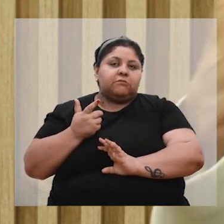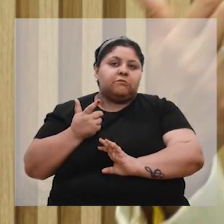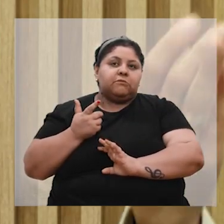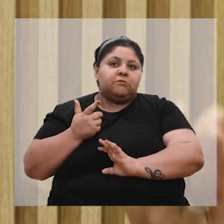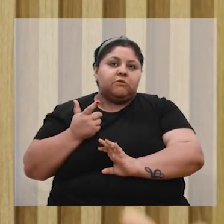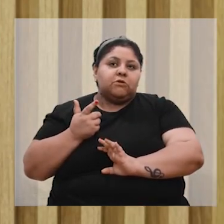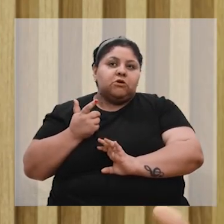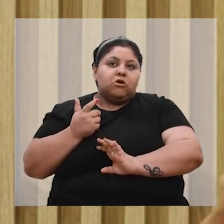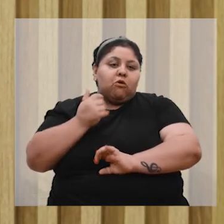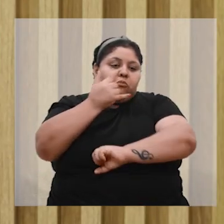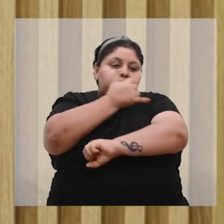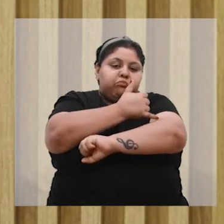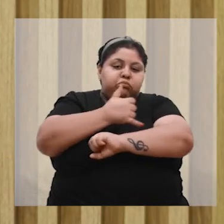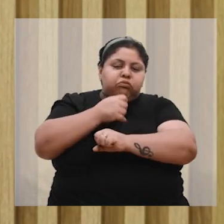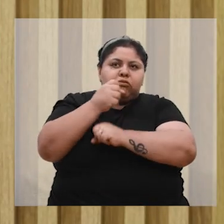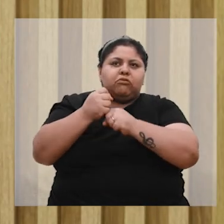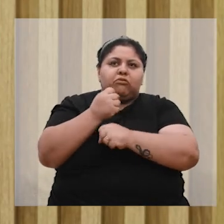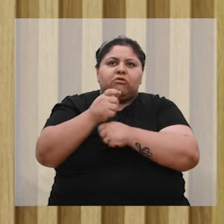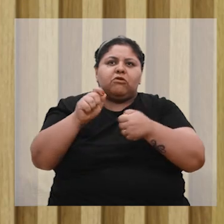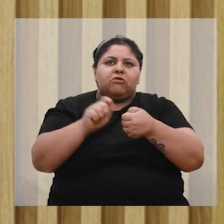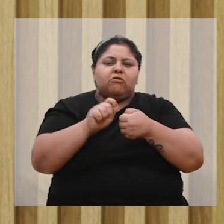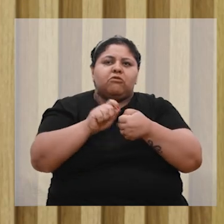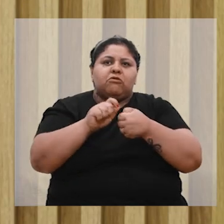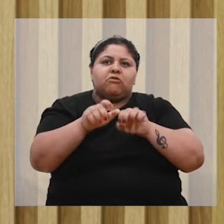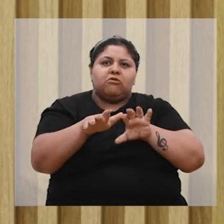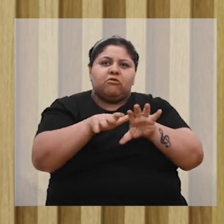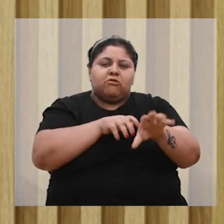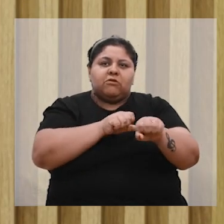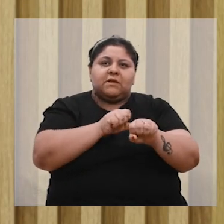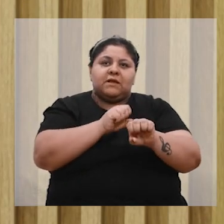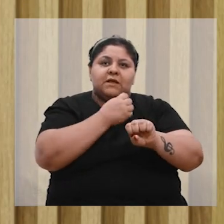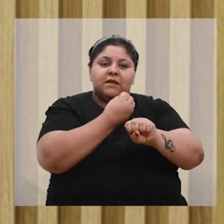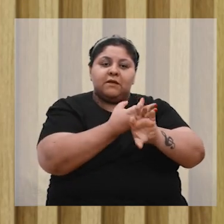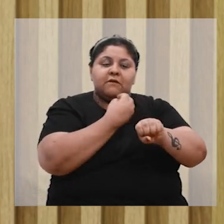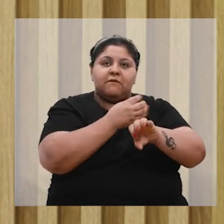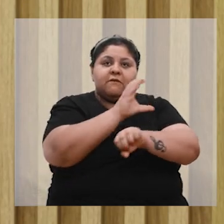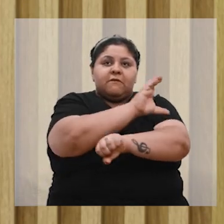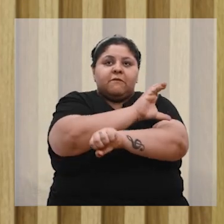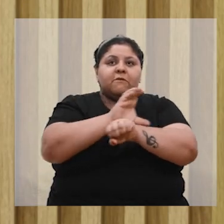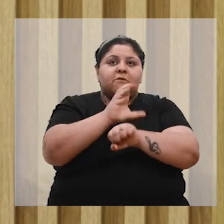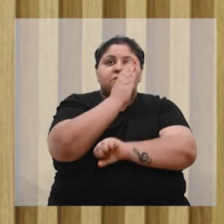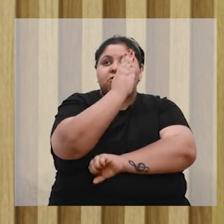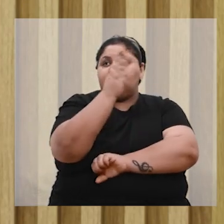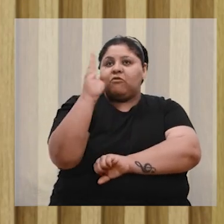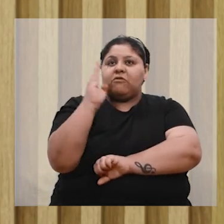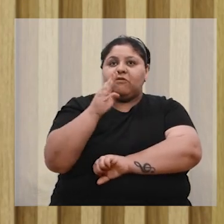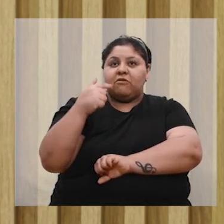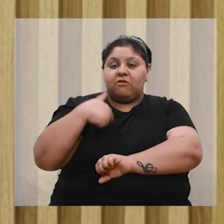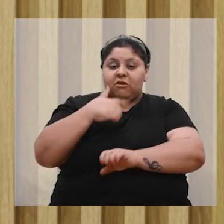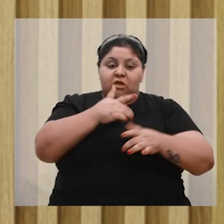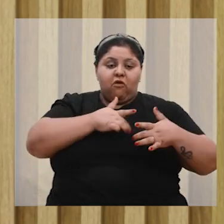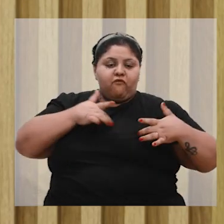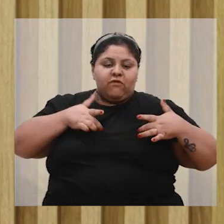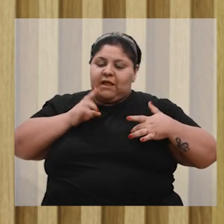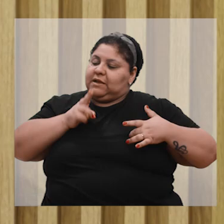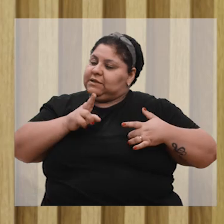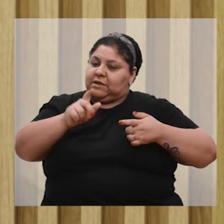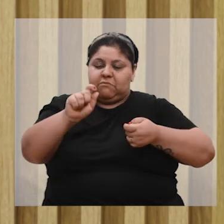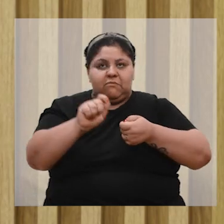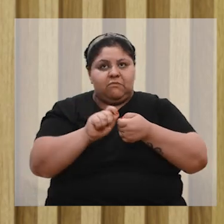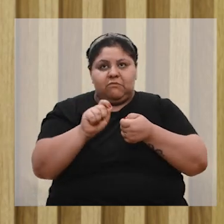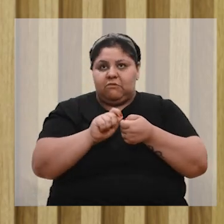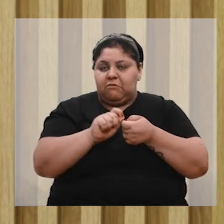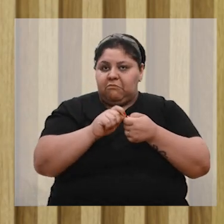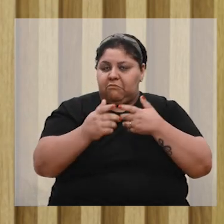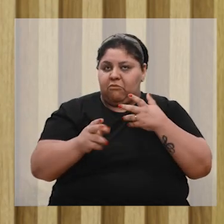Passaram alguns anos e aí eu fui fazer uma formação na SMED para um curso de bibliotecas que eu era voluntária, eu sempre fazia, né, enfim,